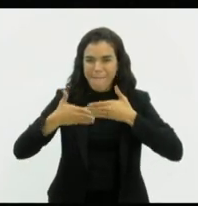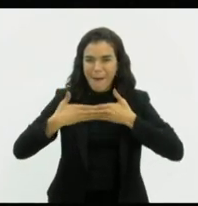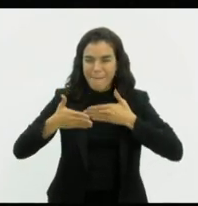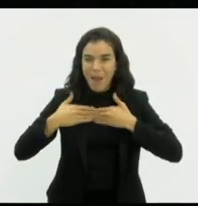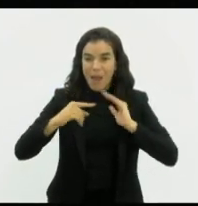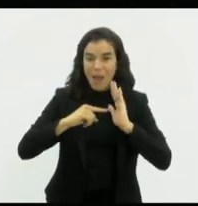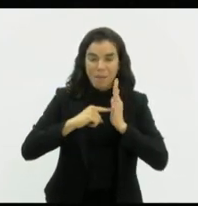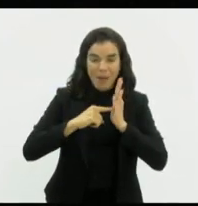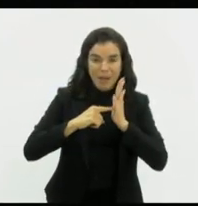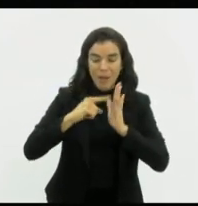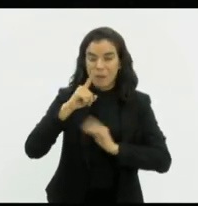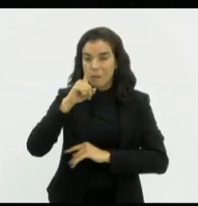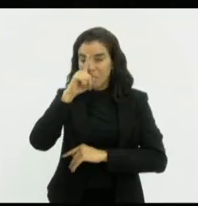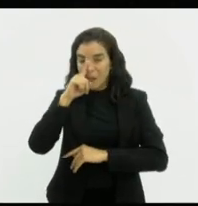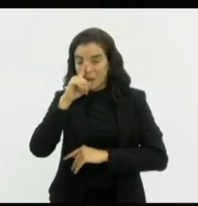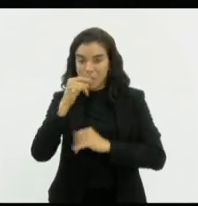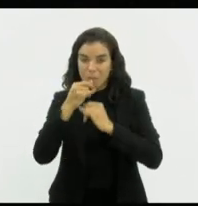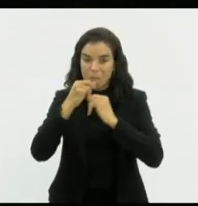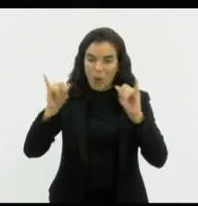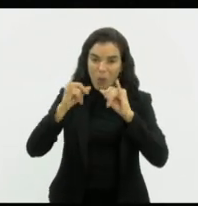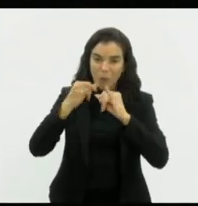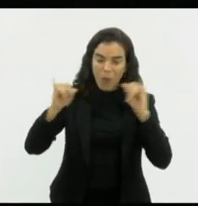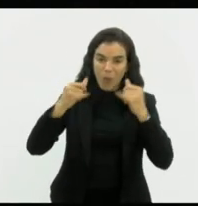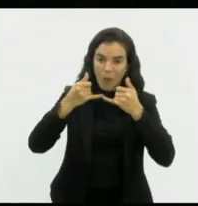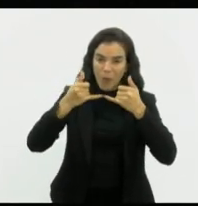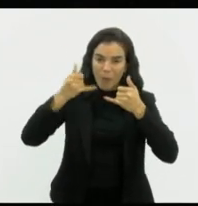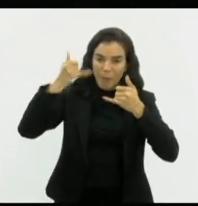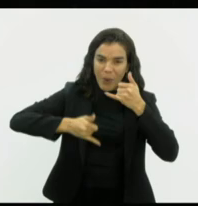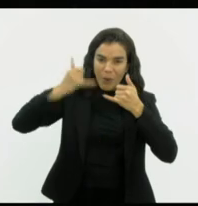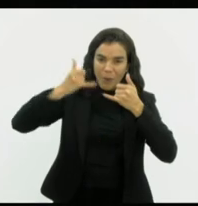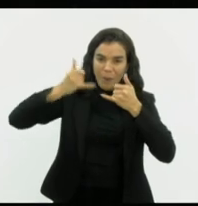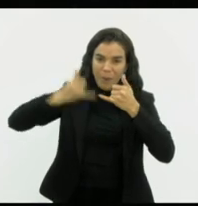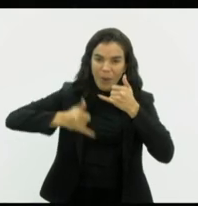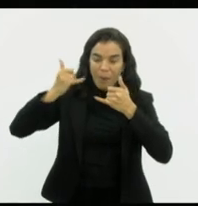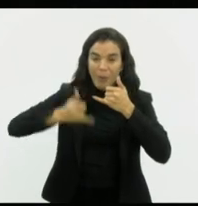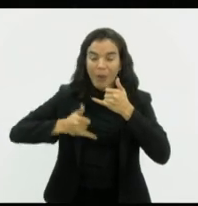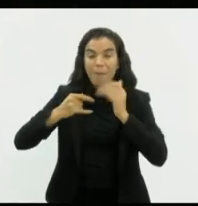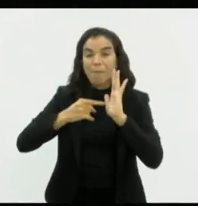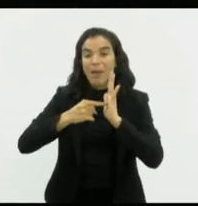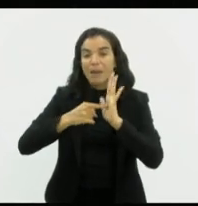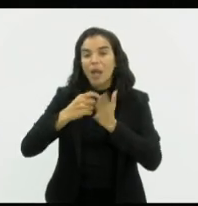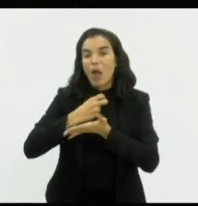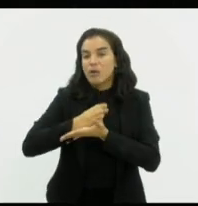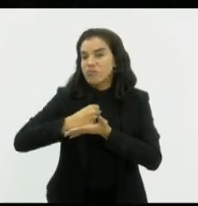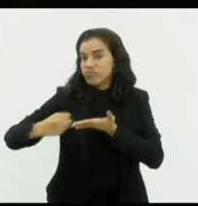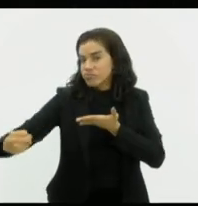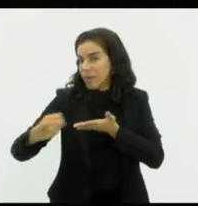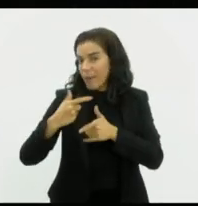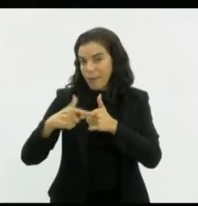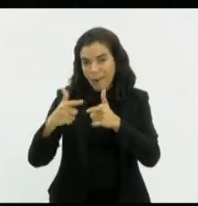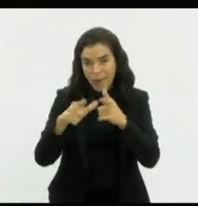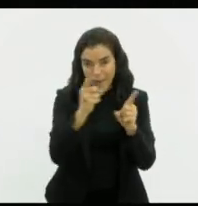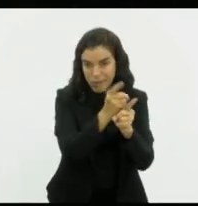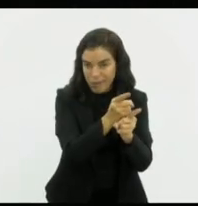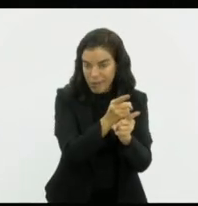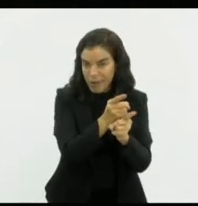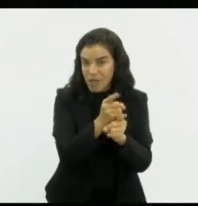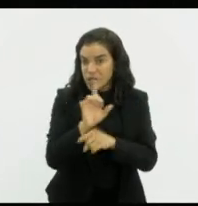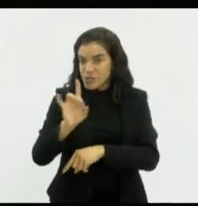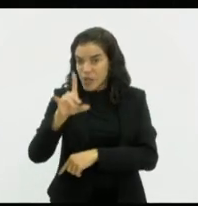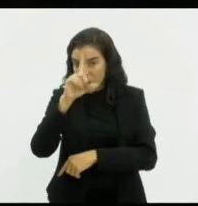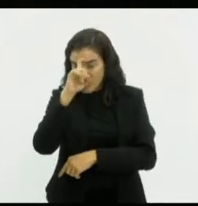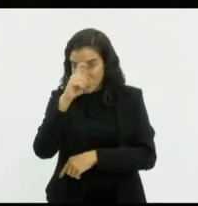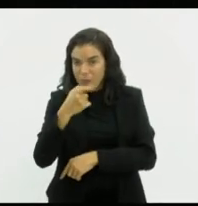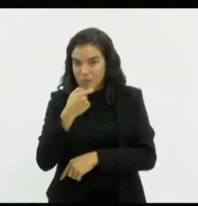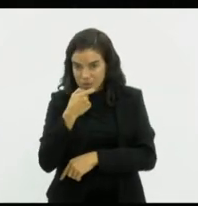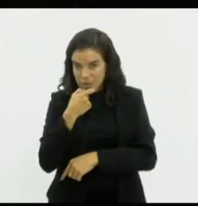de curto-circuito, vazamento e material hospitalar vencido são apenas alguns dos problemas encontrados, não só no Hospital de Bom